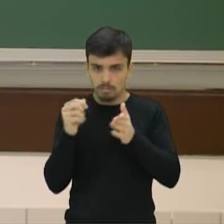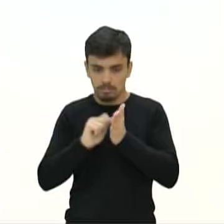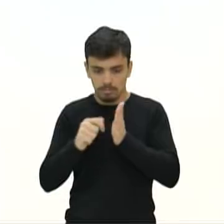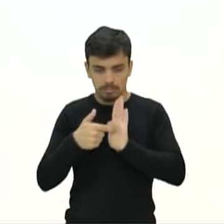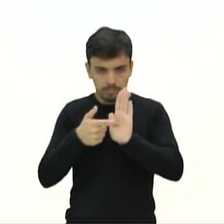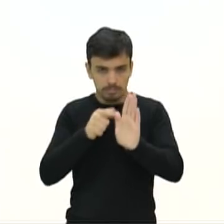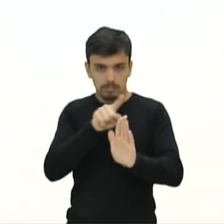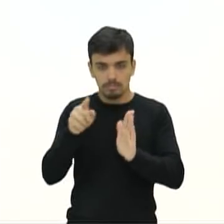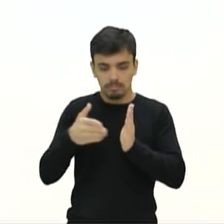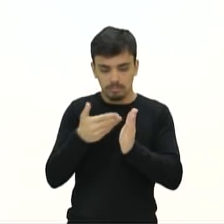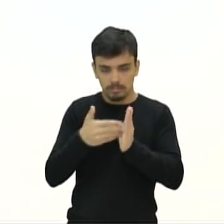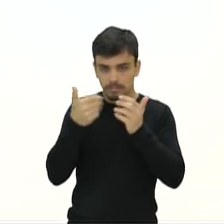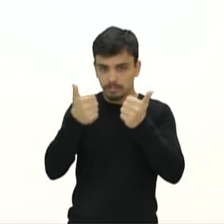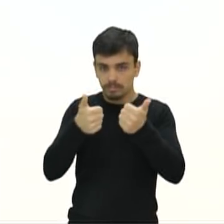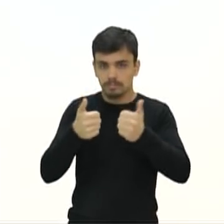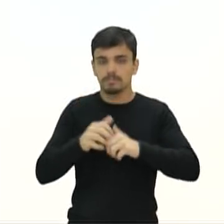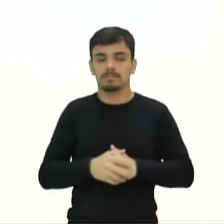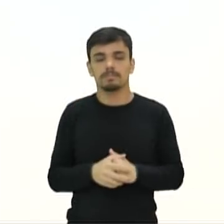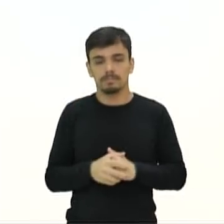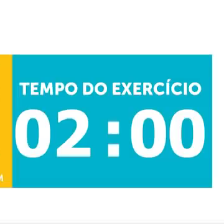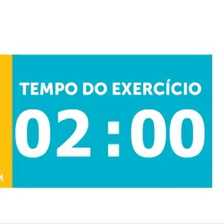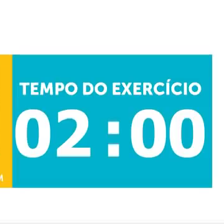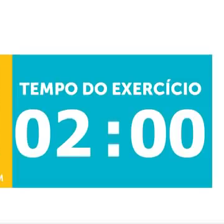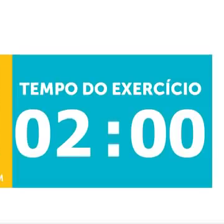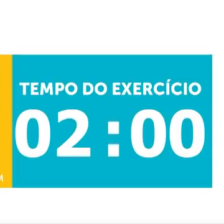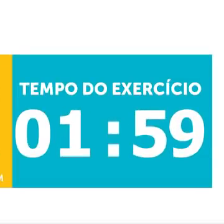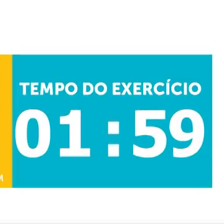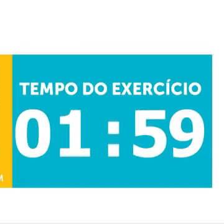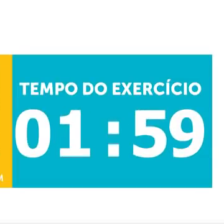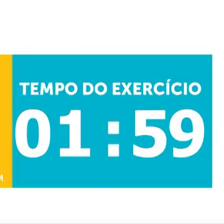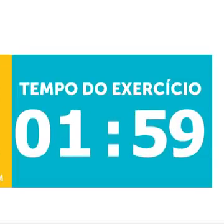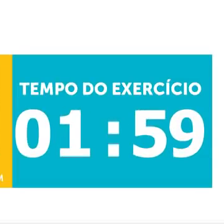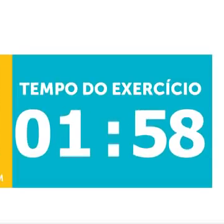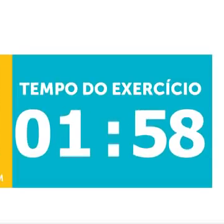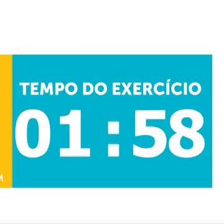vai lá no teu caderno. Negativa.